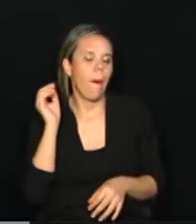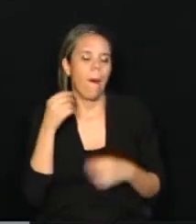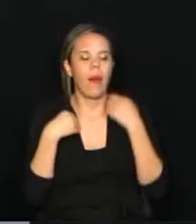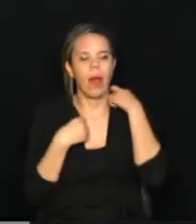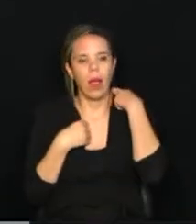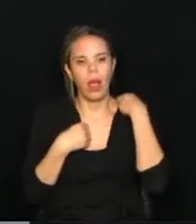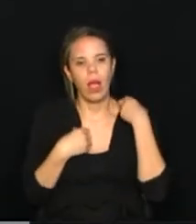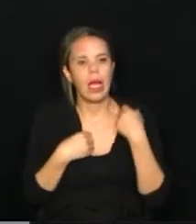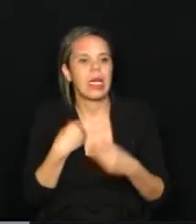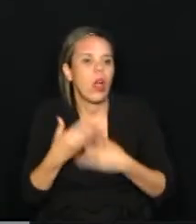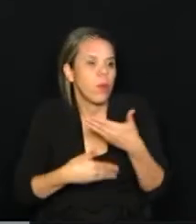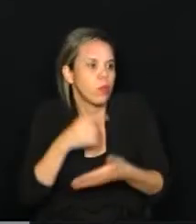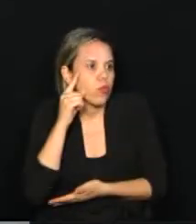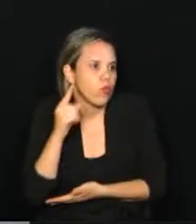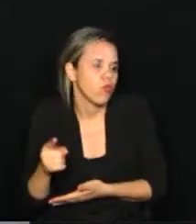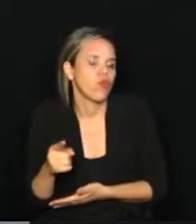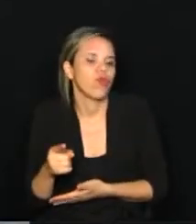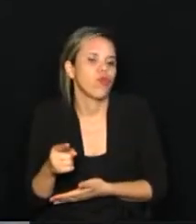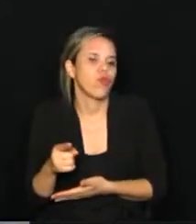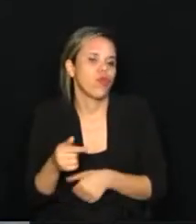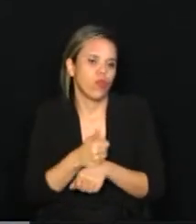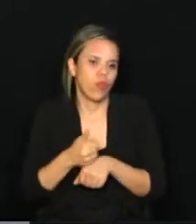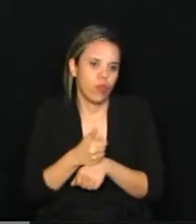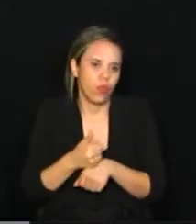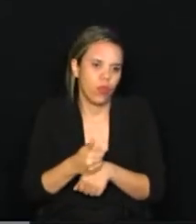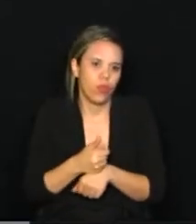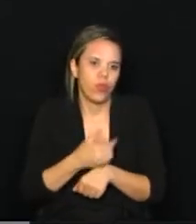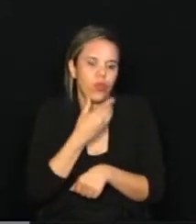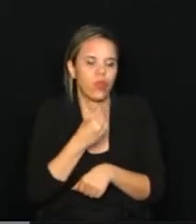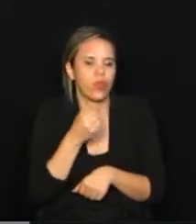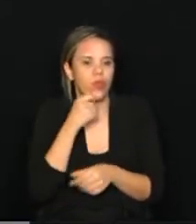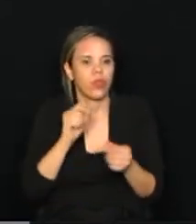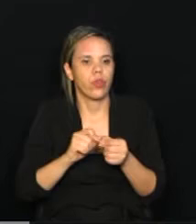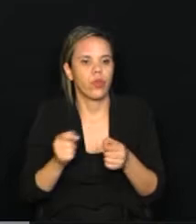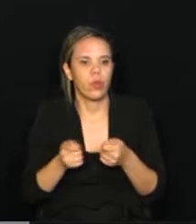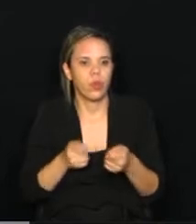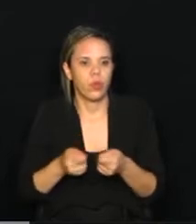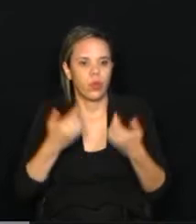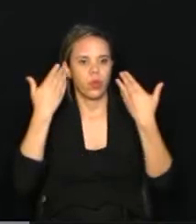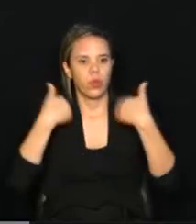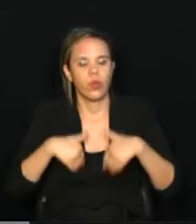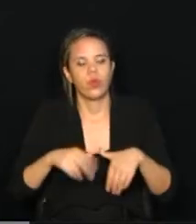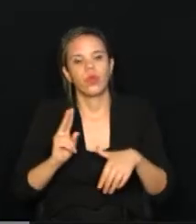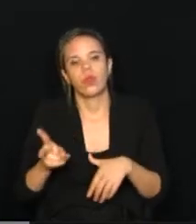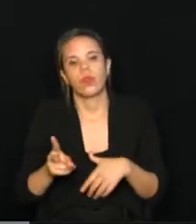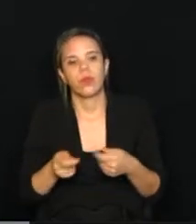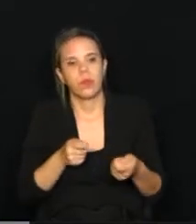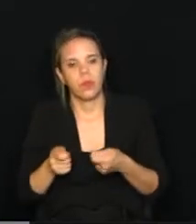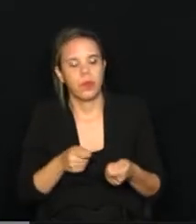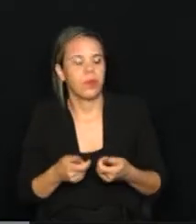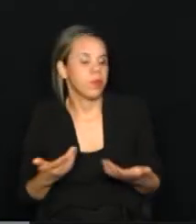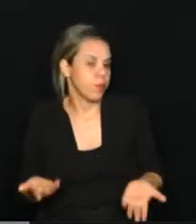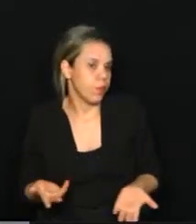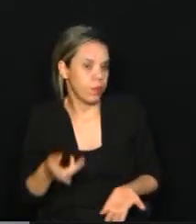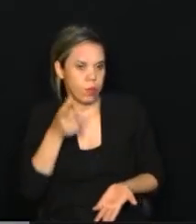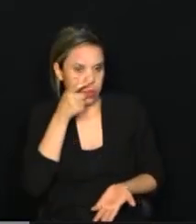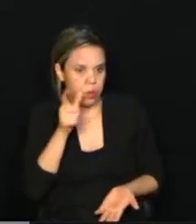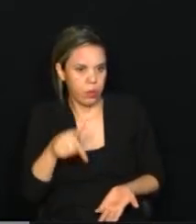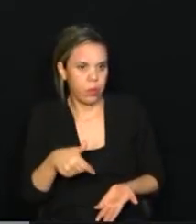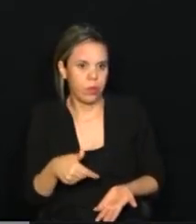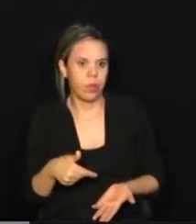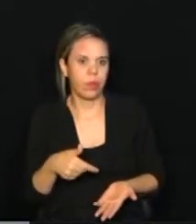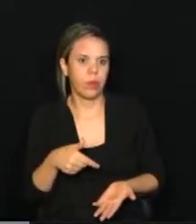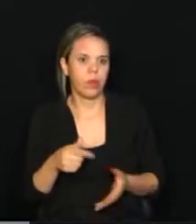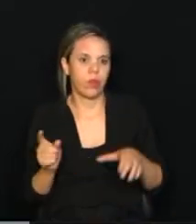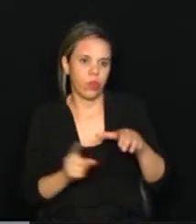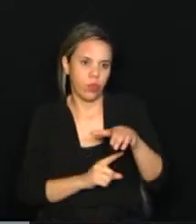como que é o dia a dia desses jogadores, das jogadoras, como que elas fazem para manter a constância. Então eu sempre olho mais com um olhar